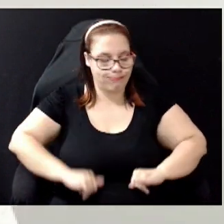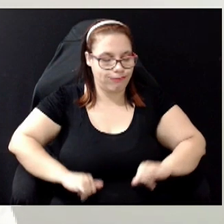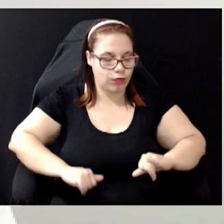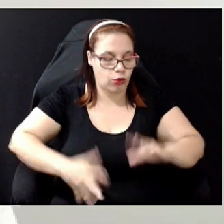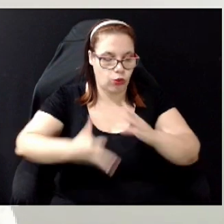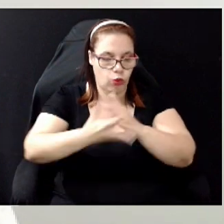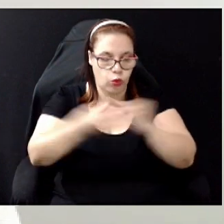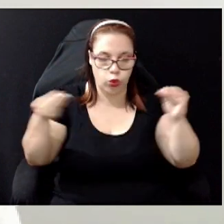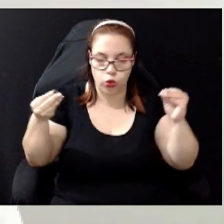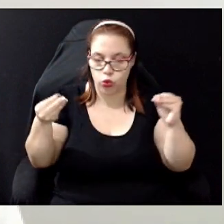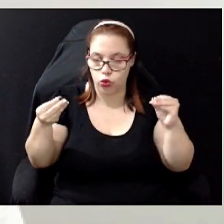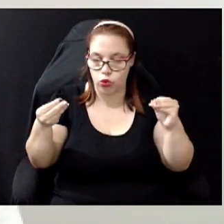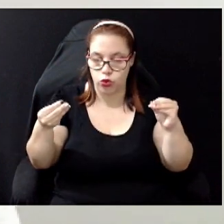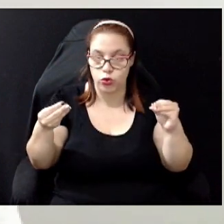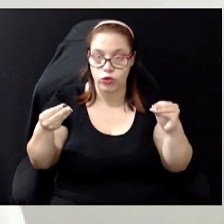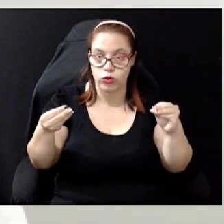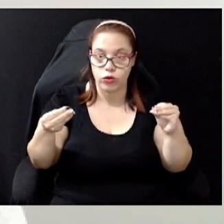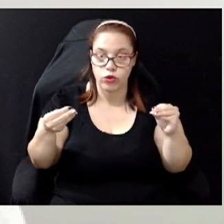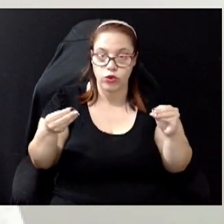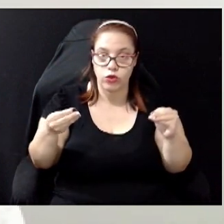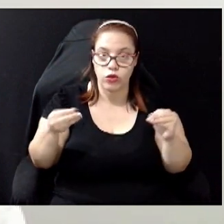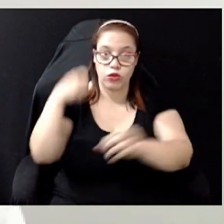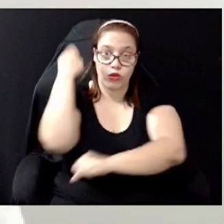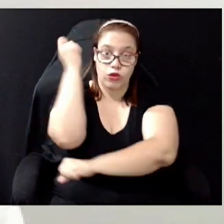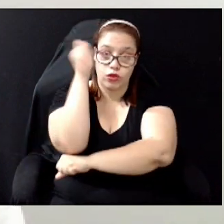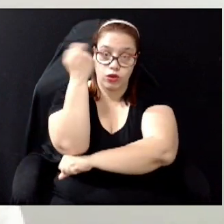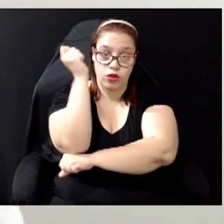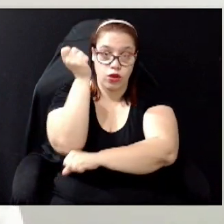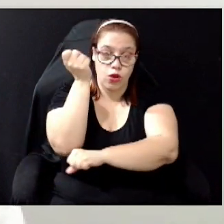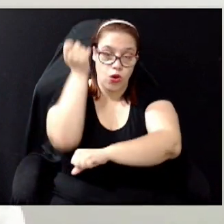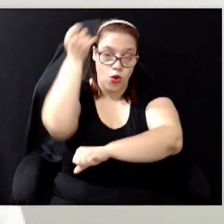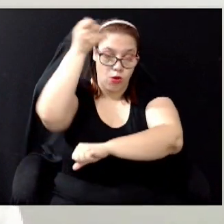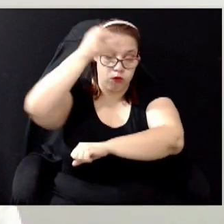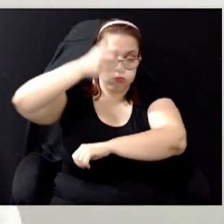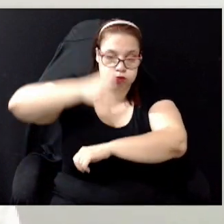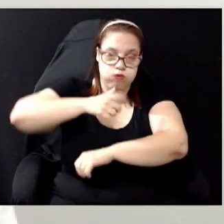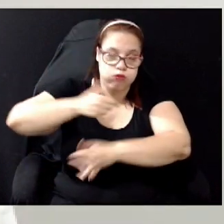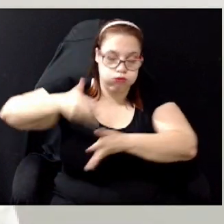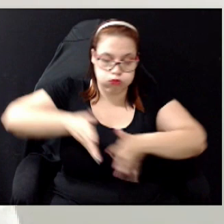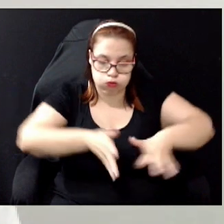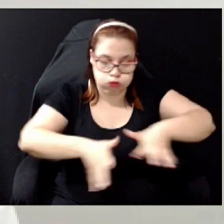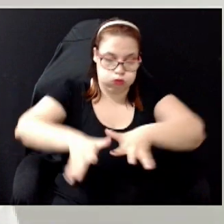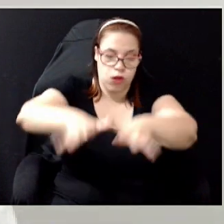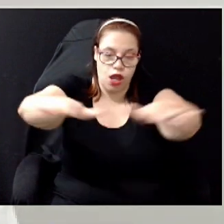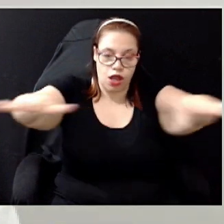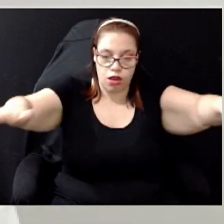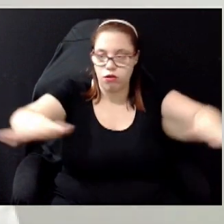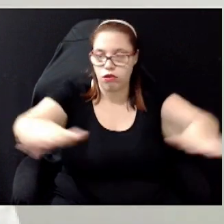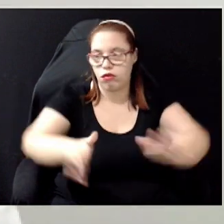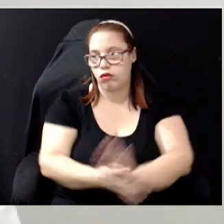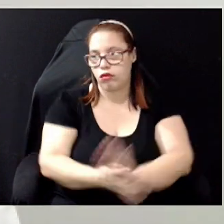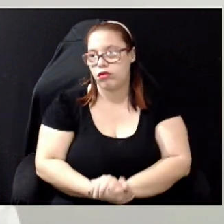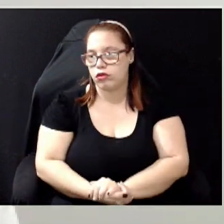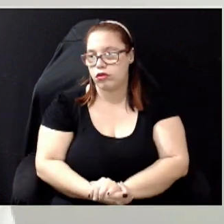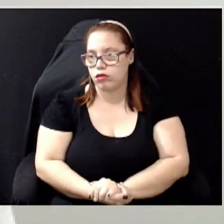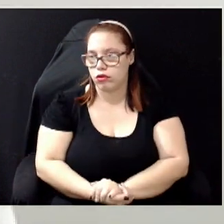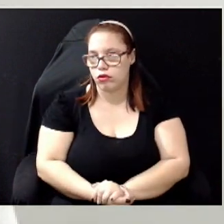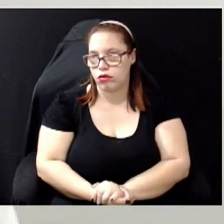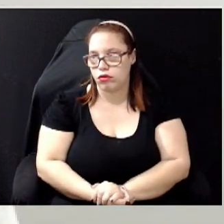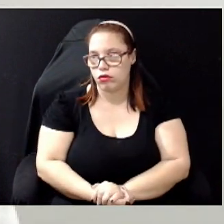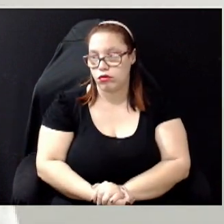sofrer com escassez de água, ou até mesmo como aconteceu no Rio Grande do Sul, aquela enchente terrível que, infelizmente, trouxe muitas